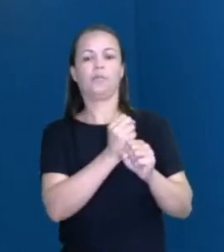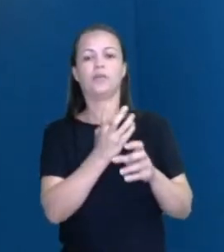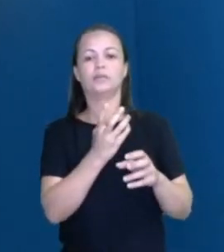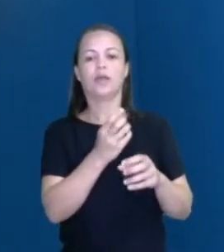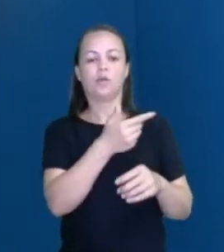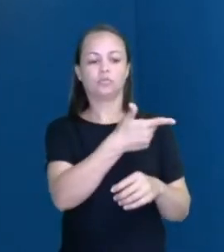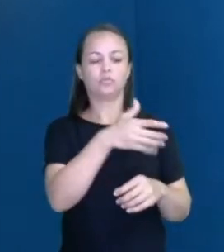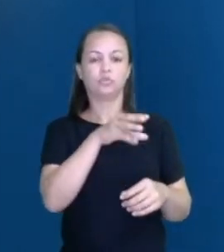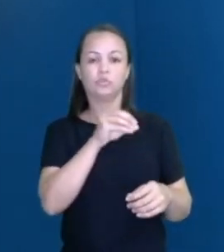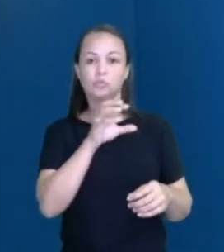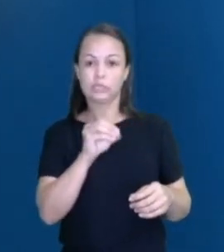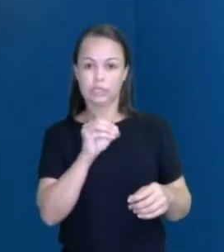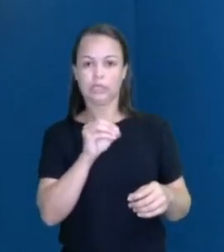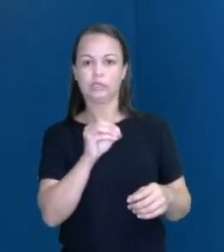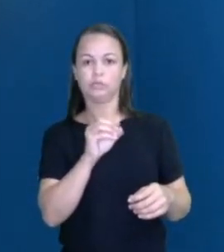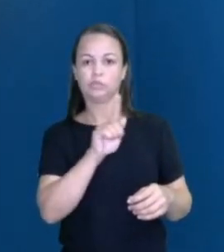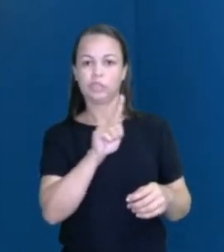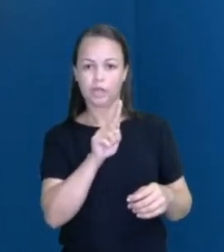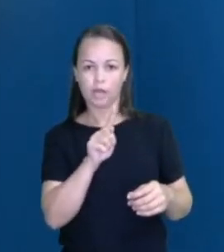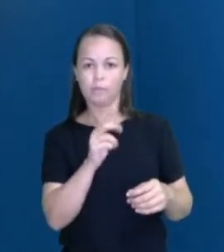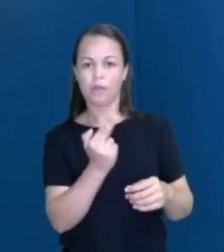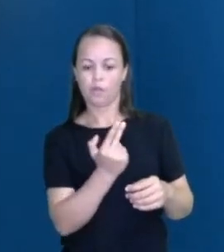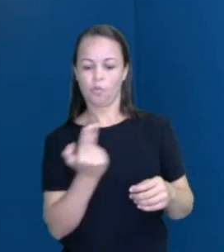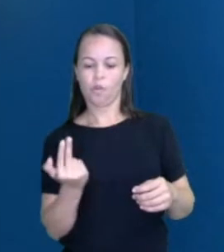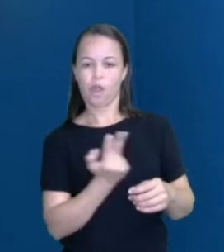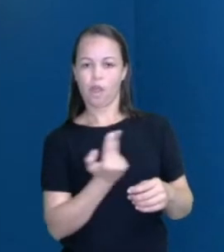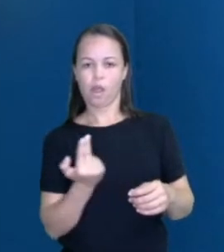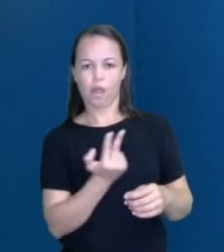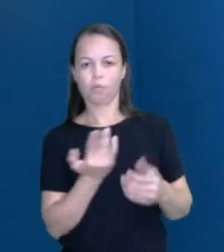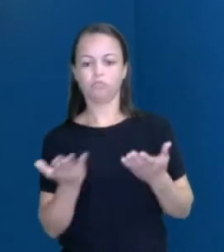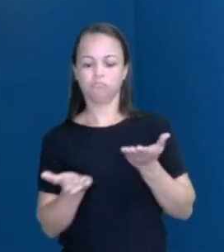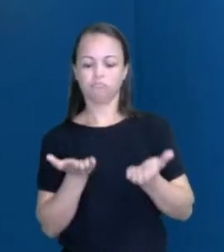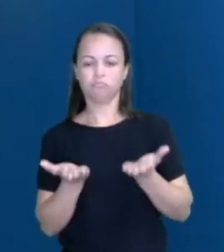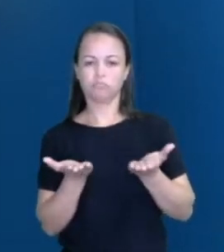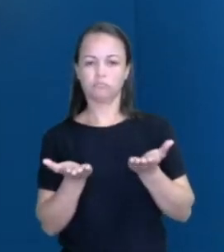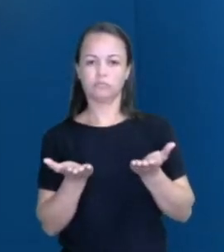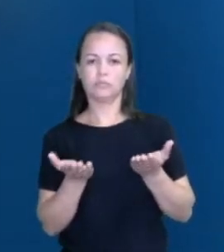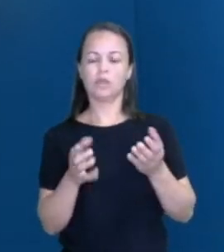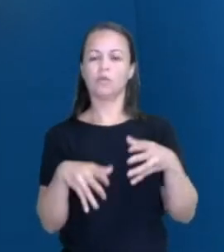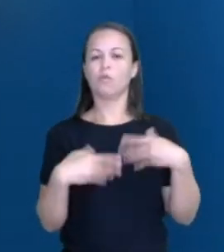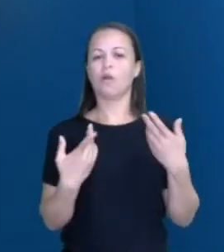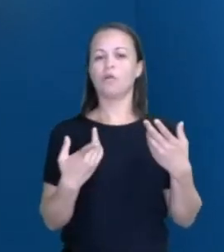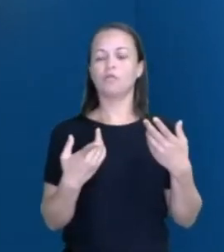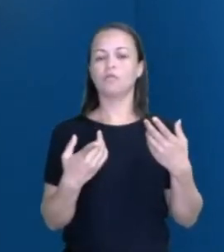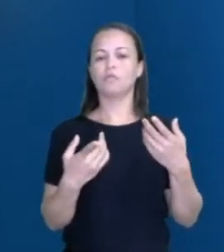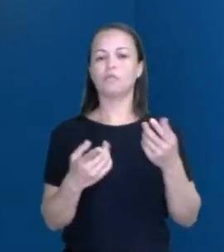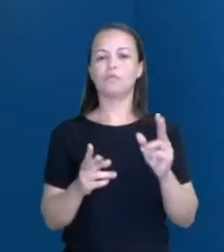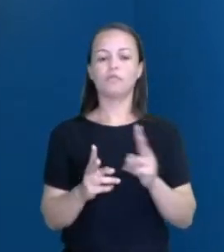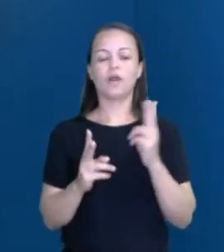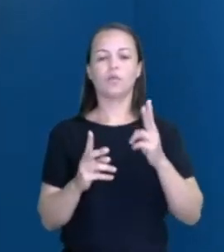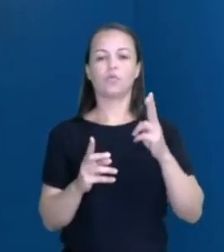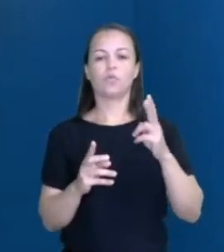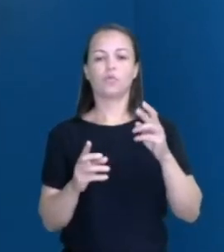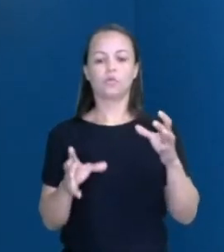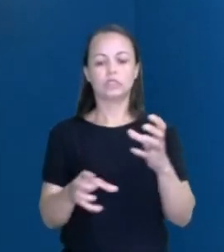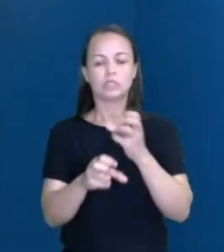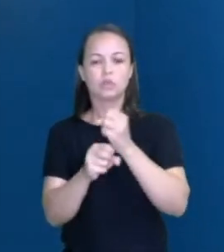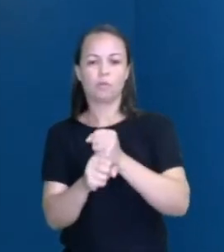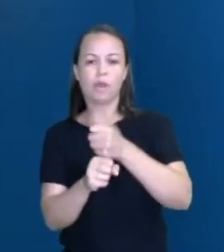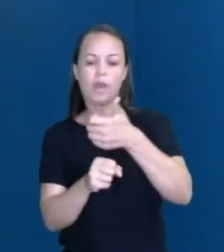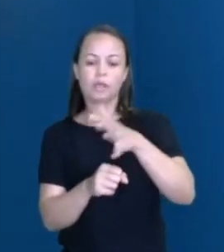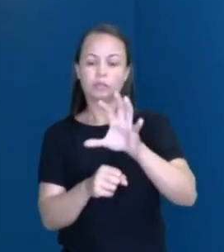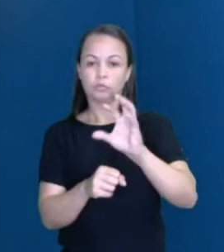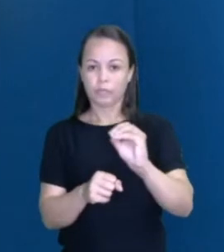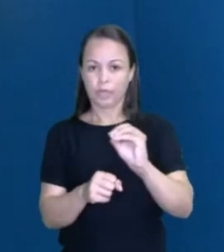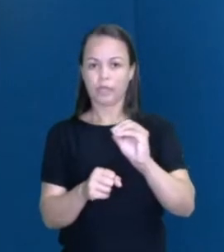lado direito? Ou seja, qual é o valor que somado com 10 vai dar igual a 200?